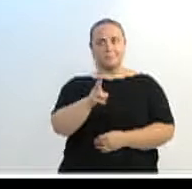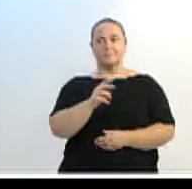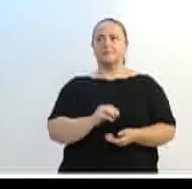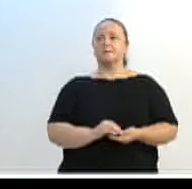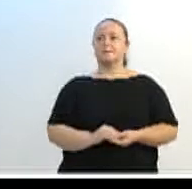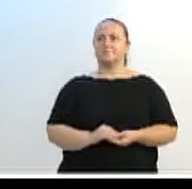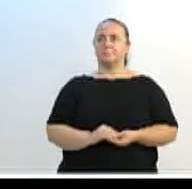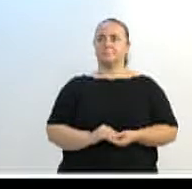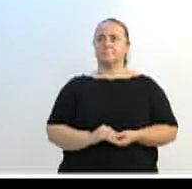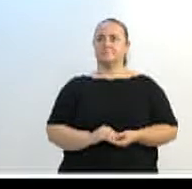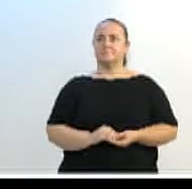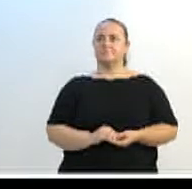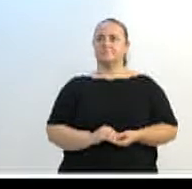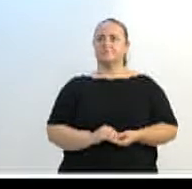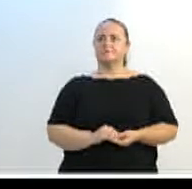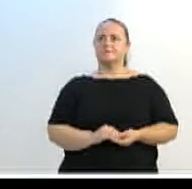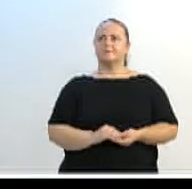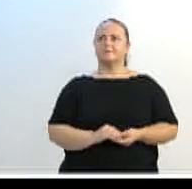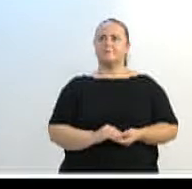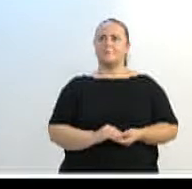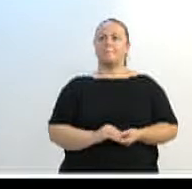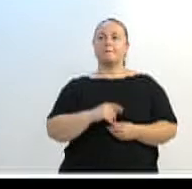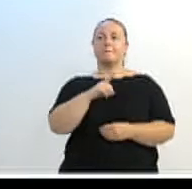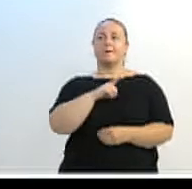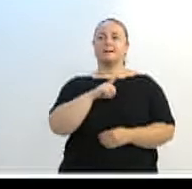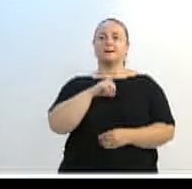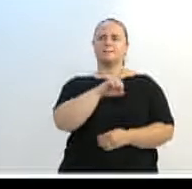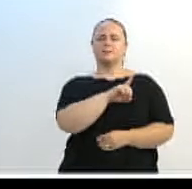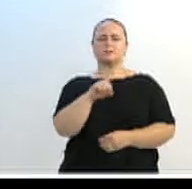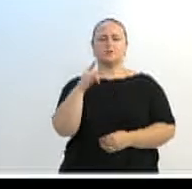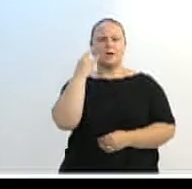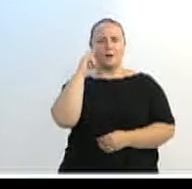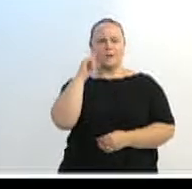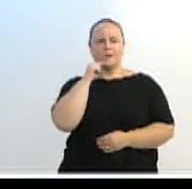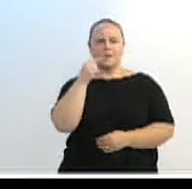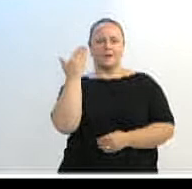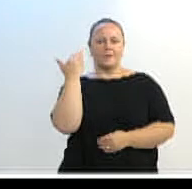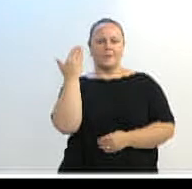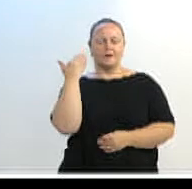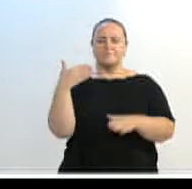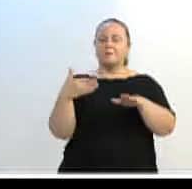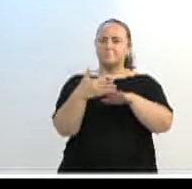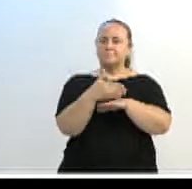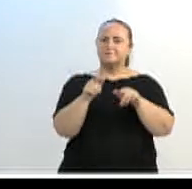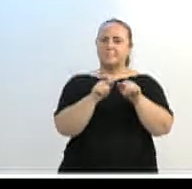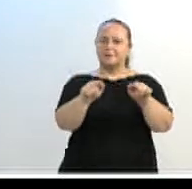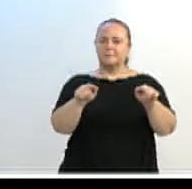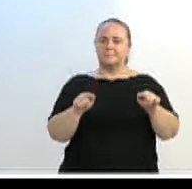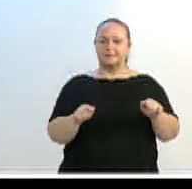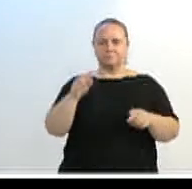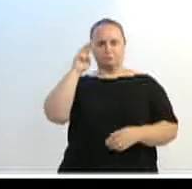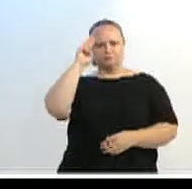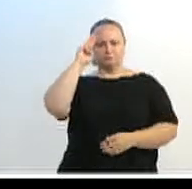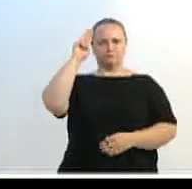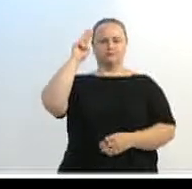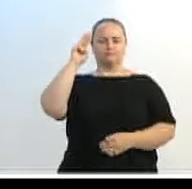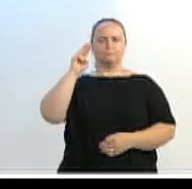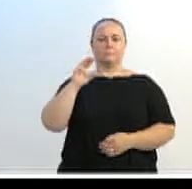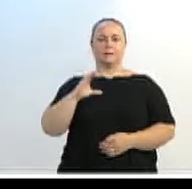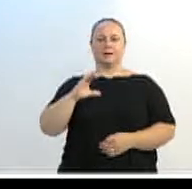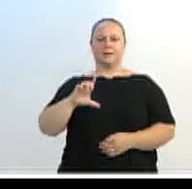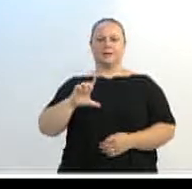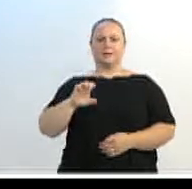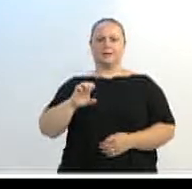feitas. Naquele dia que a gente teve aqui a última sessão, eu recebi no gabinete a visita do tenente coronel Cleber Pires, e